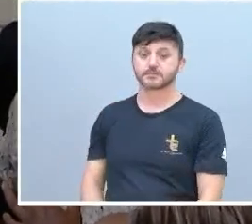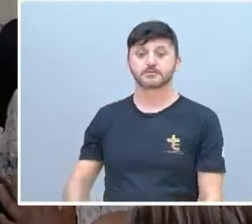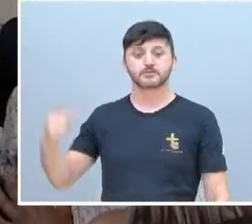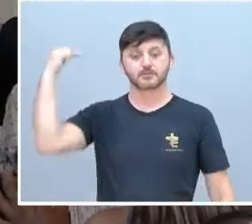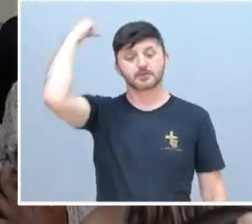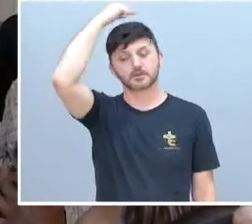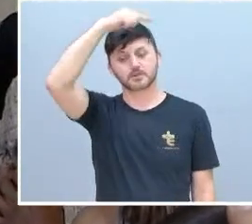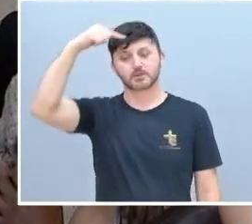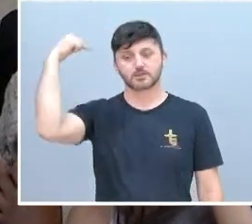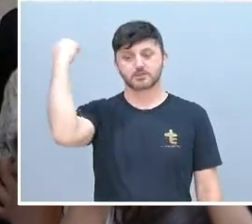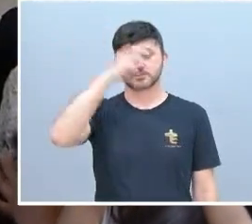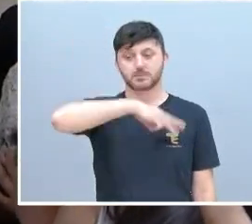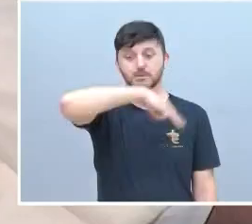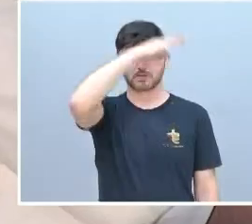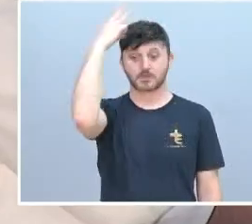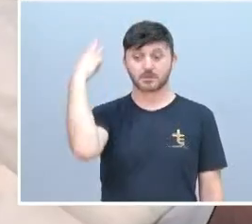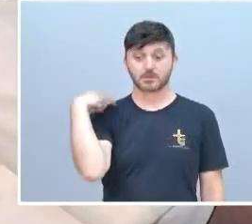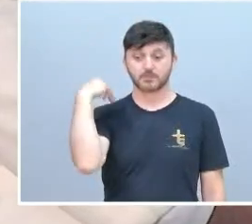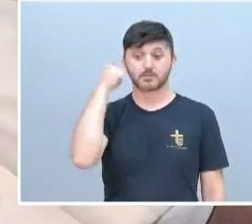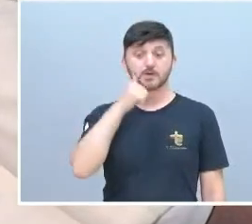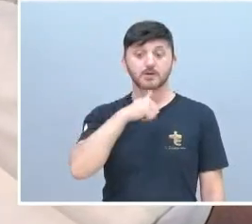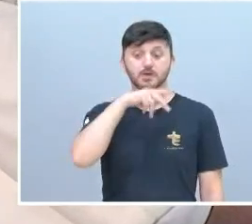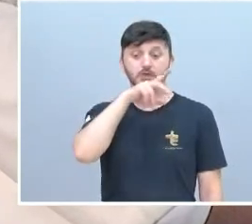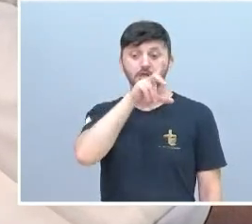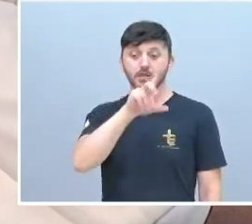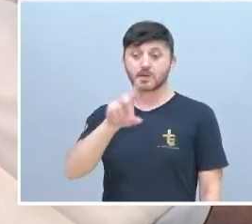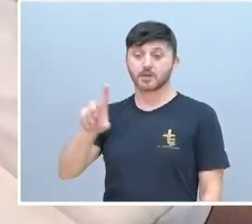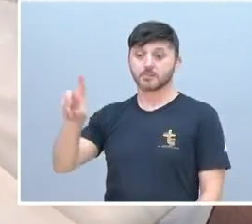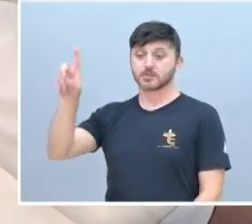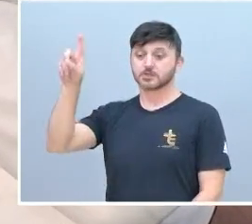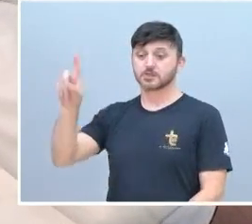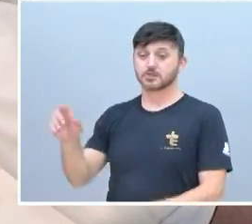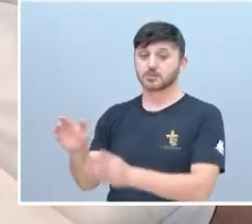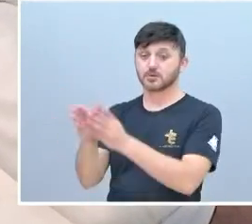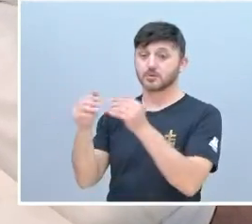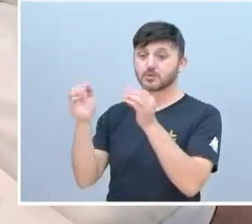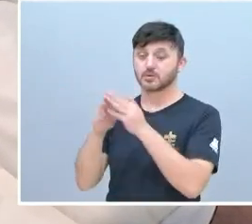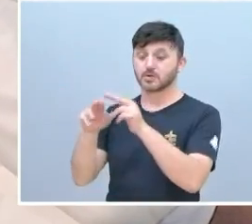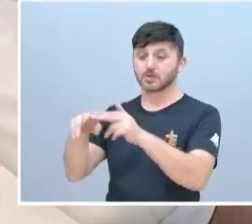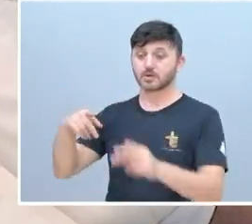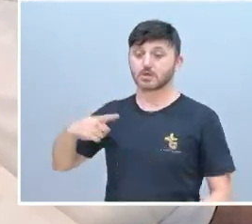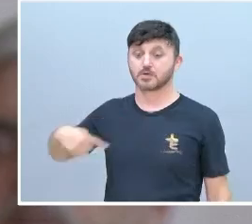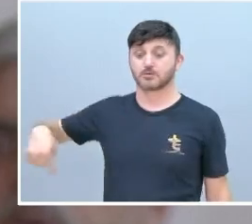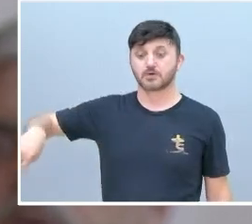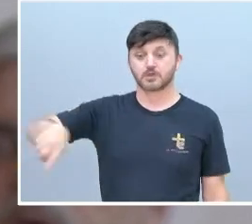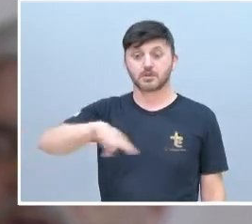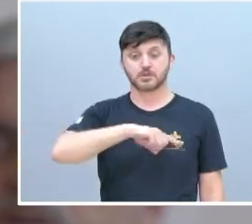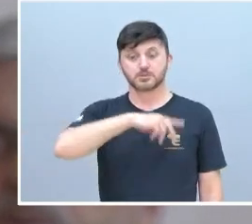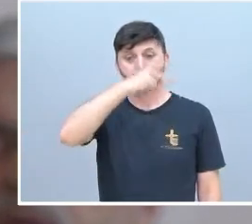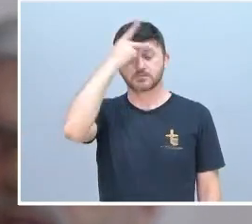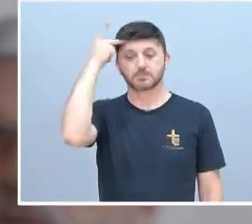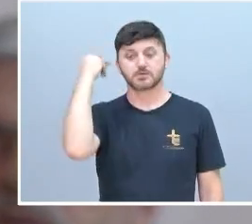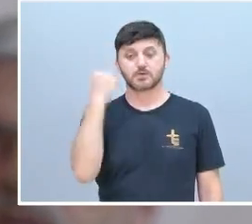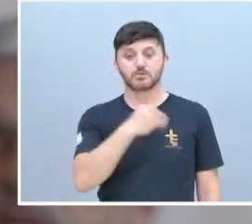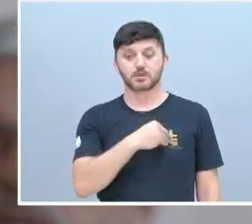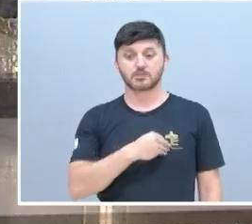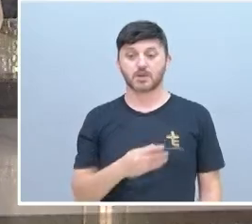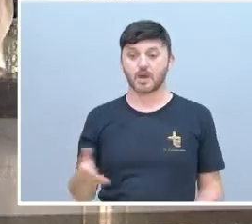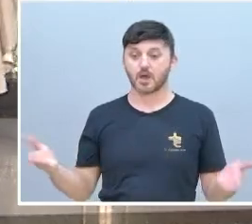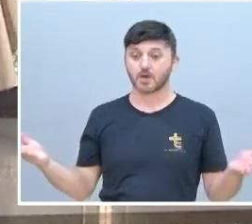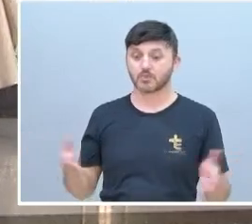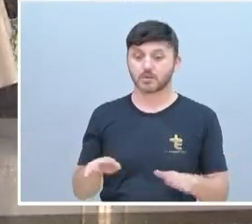do vosso ventre, Jesus. Santa Maria, Mãe de Deus, rogai por nós,